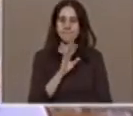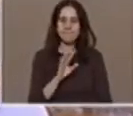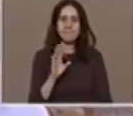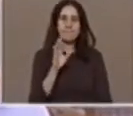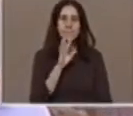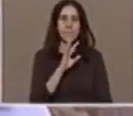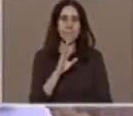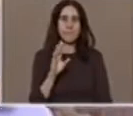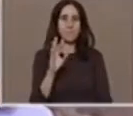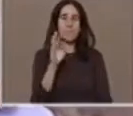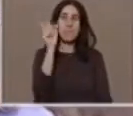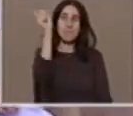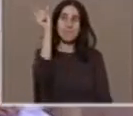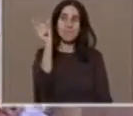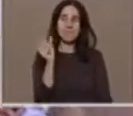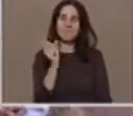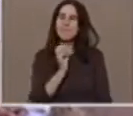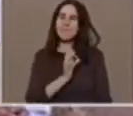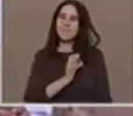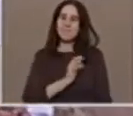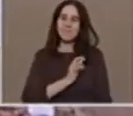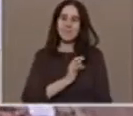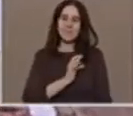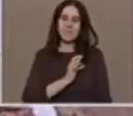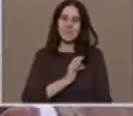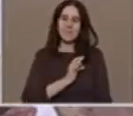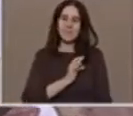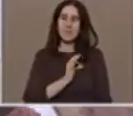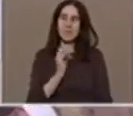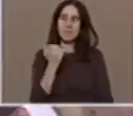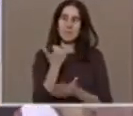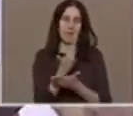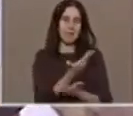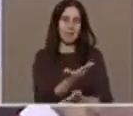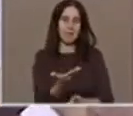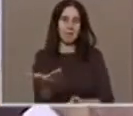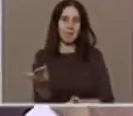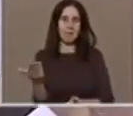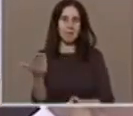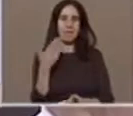Abriste, Senhor, a vossa mão e